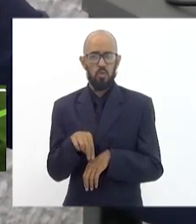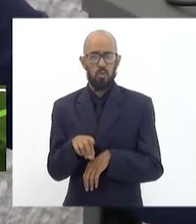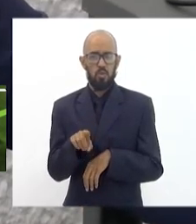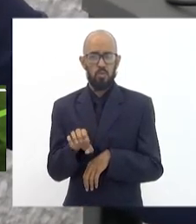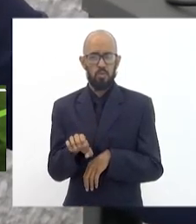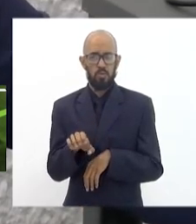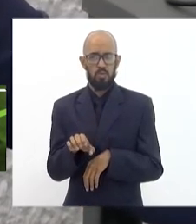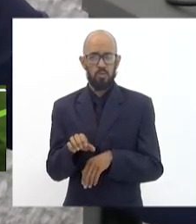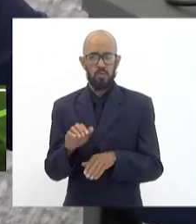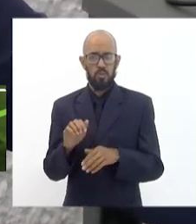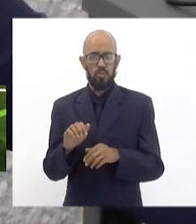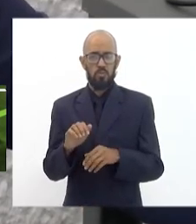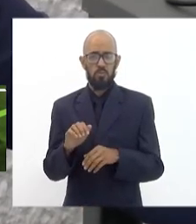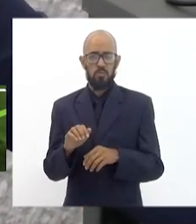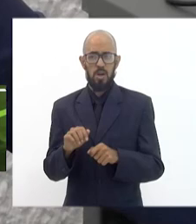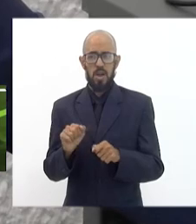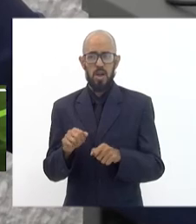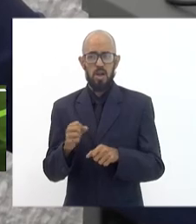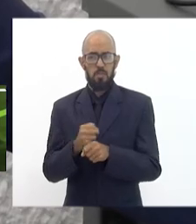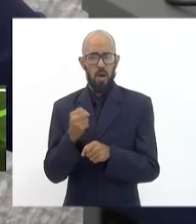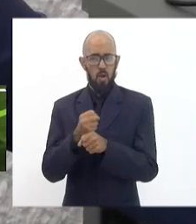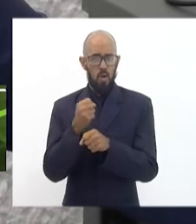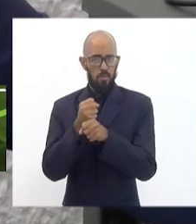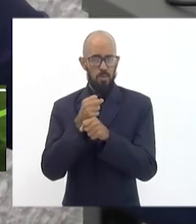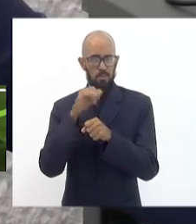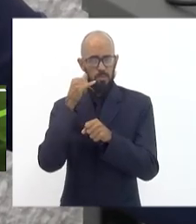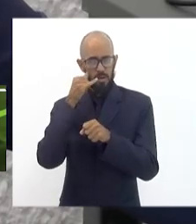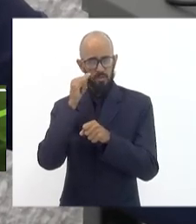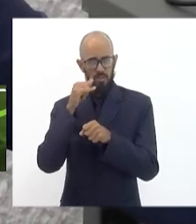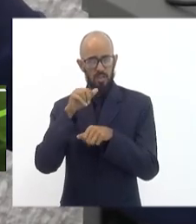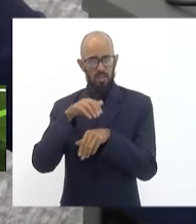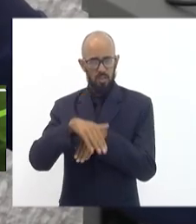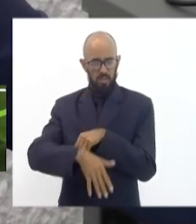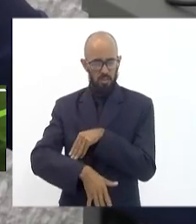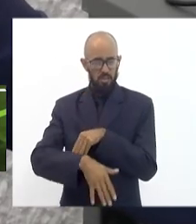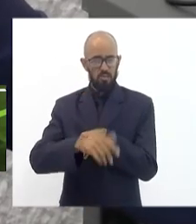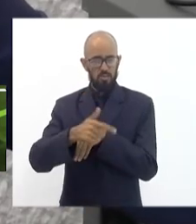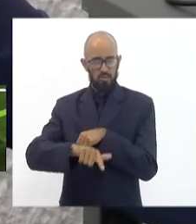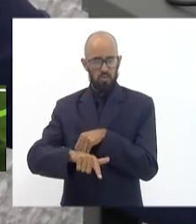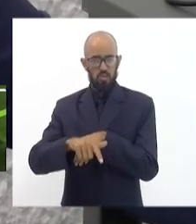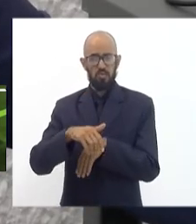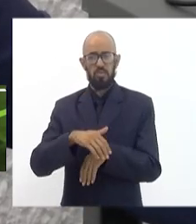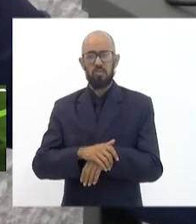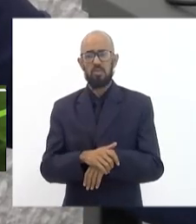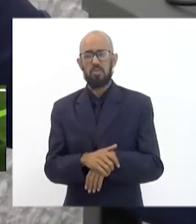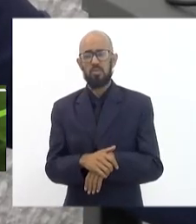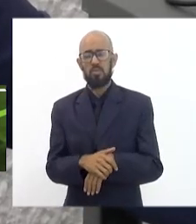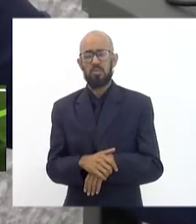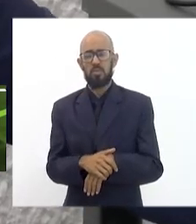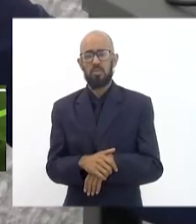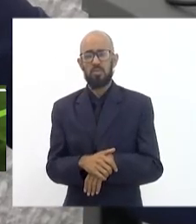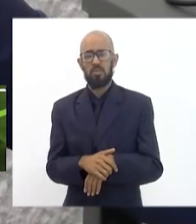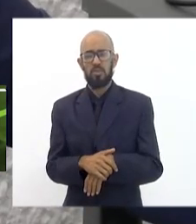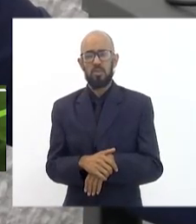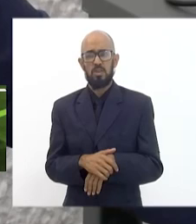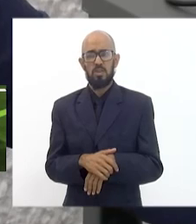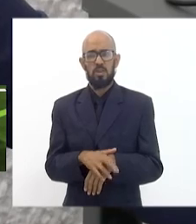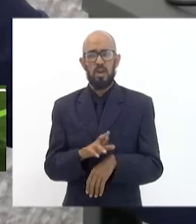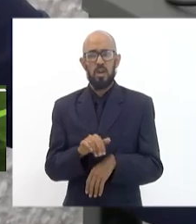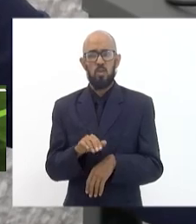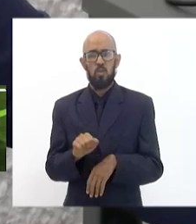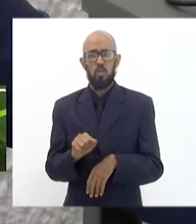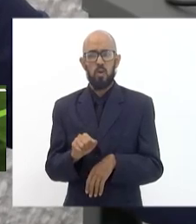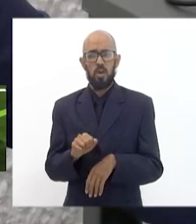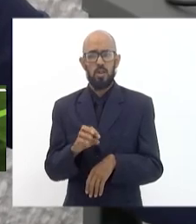grande Encosta na começamos dois dias é depois que nós limpamos na loteria as 24